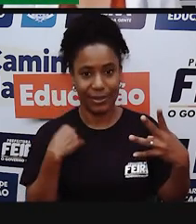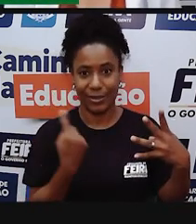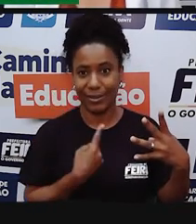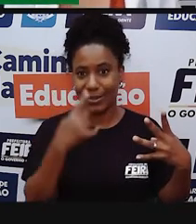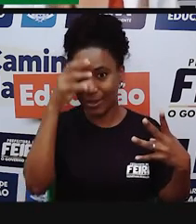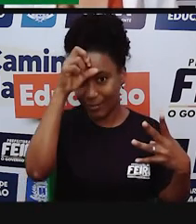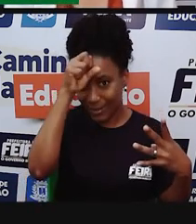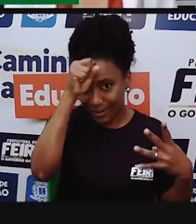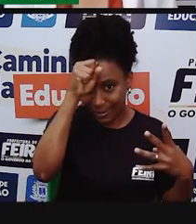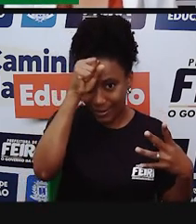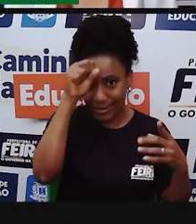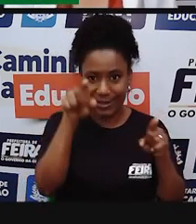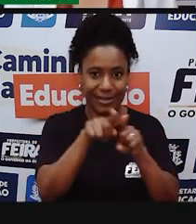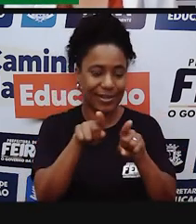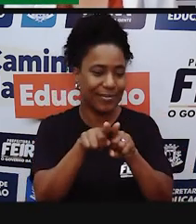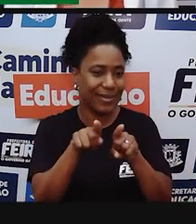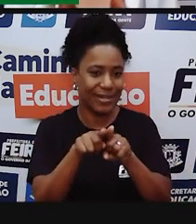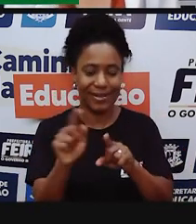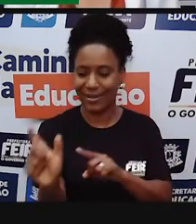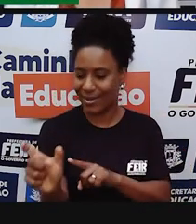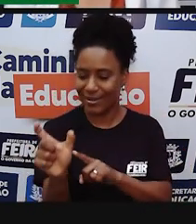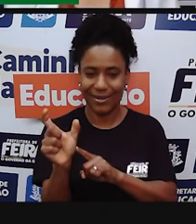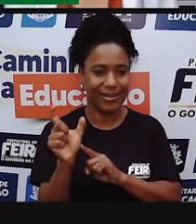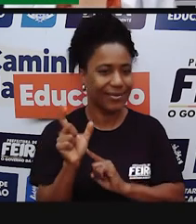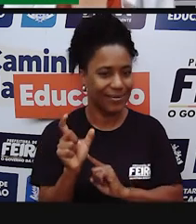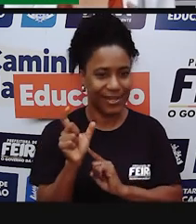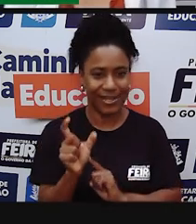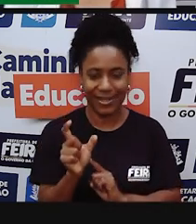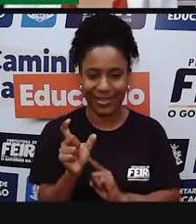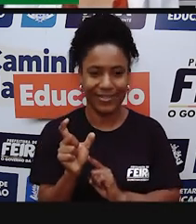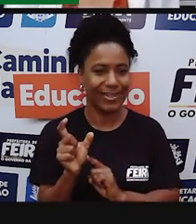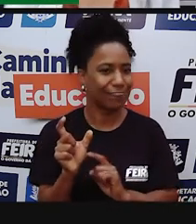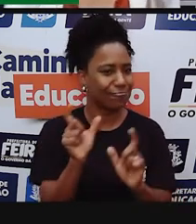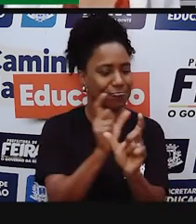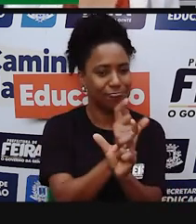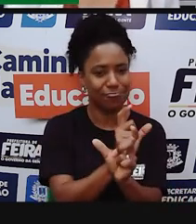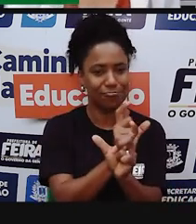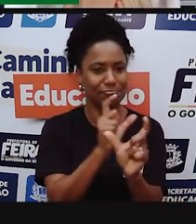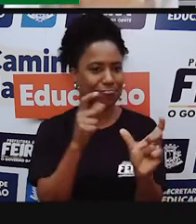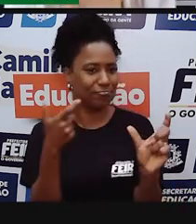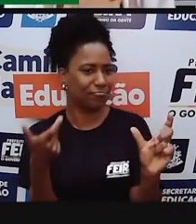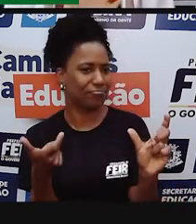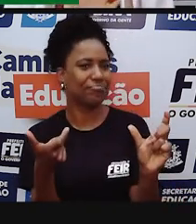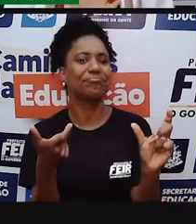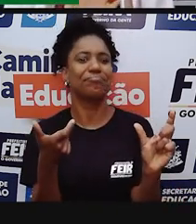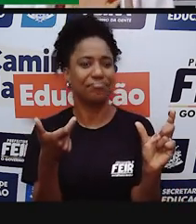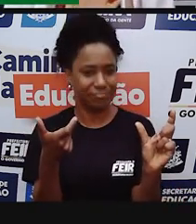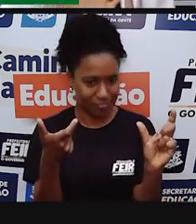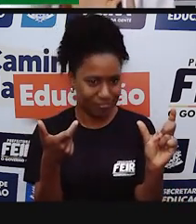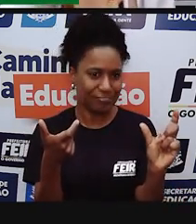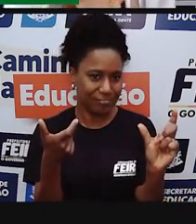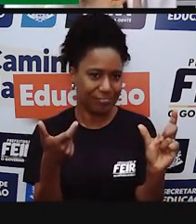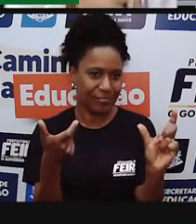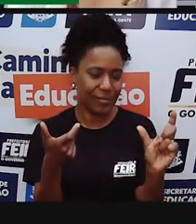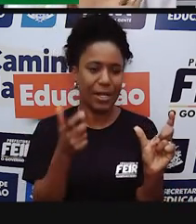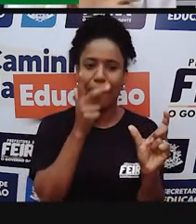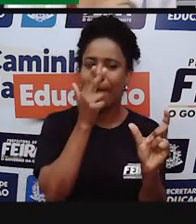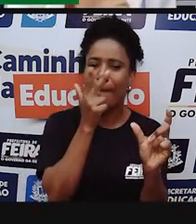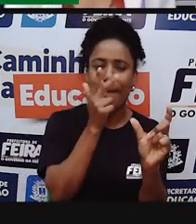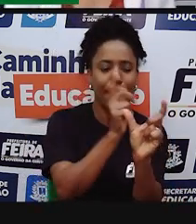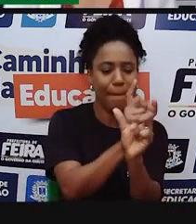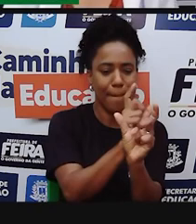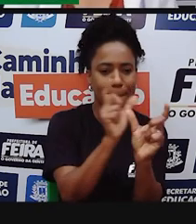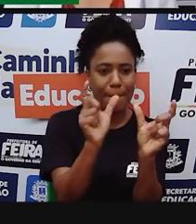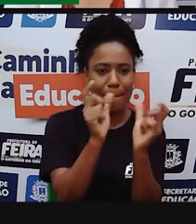e os falsos Friends são palavras que se parecem com outras da nossa língua mas que